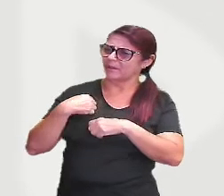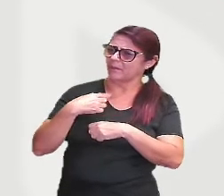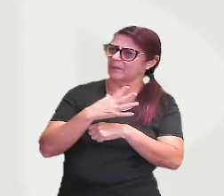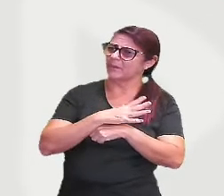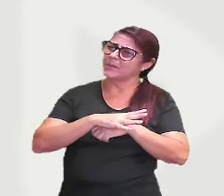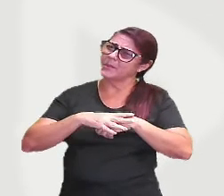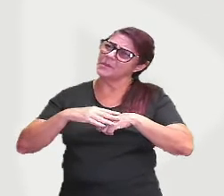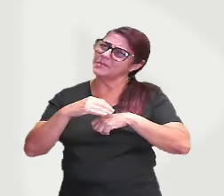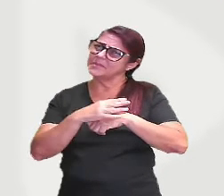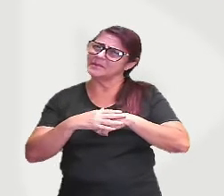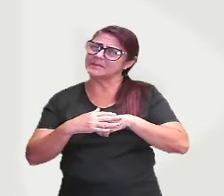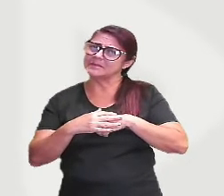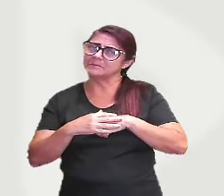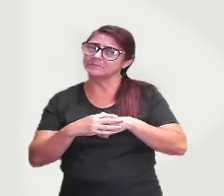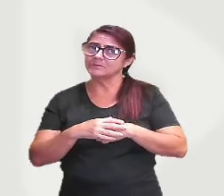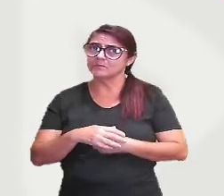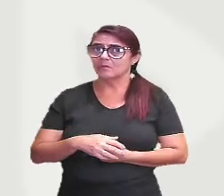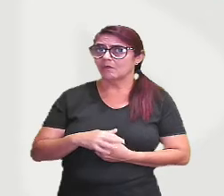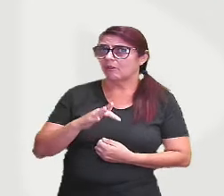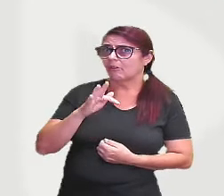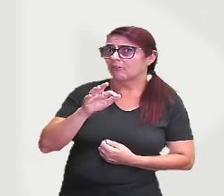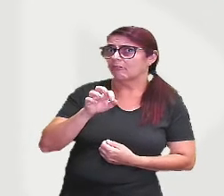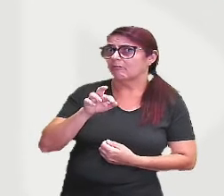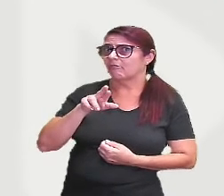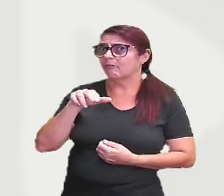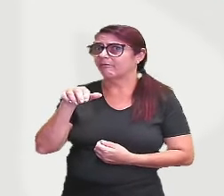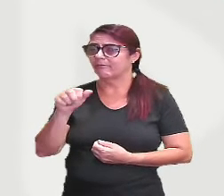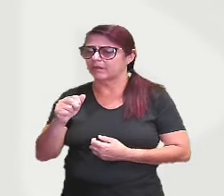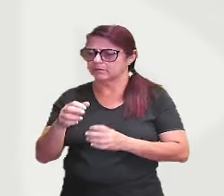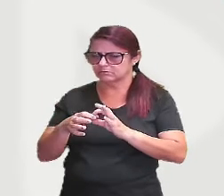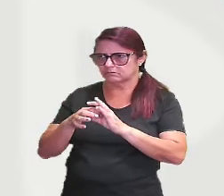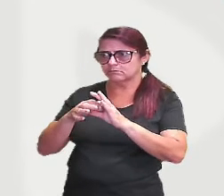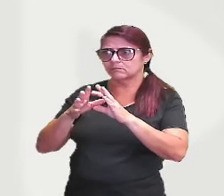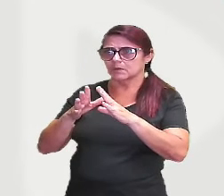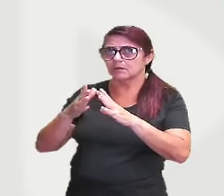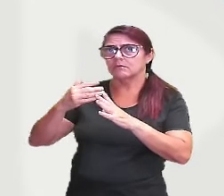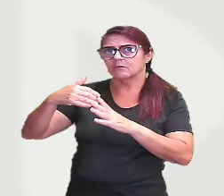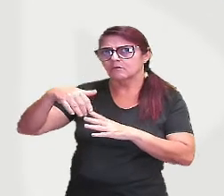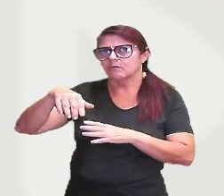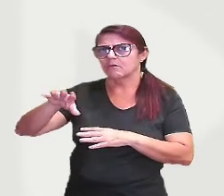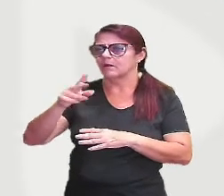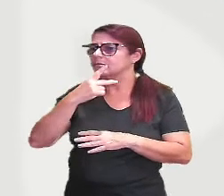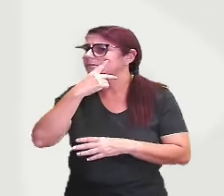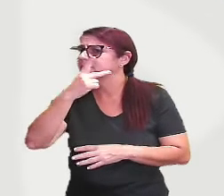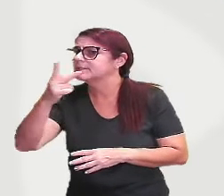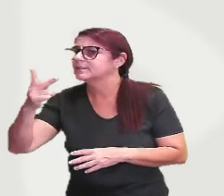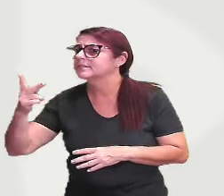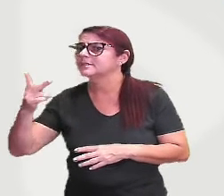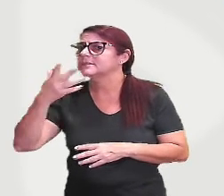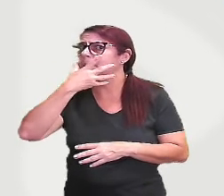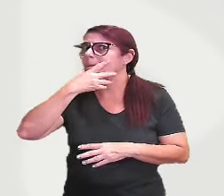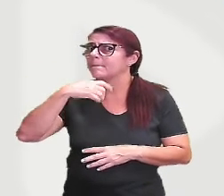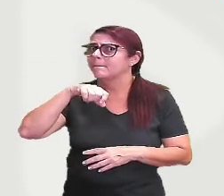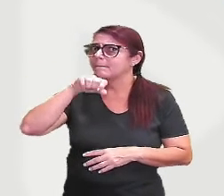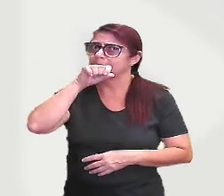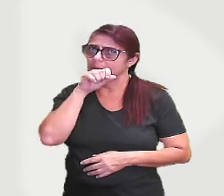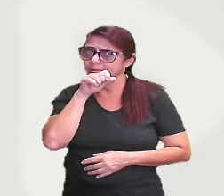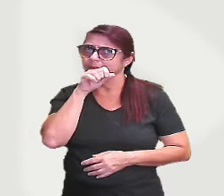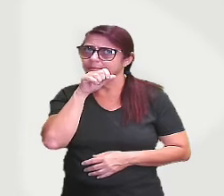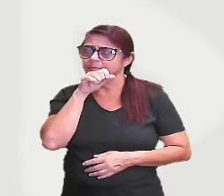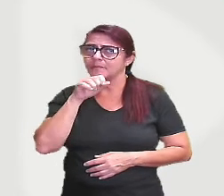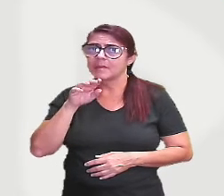A fera, então, resolve libertar a Bela para visitar o seu pai. Bela